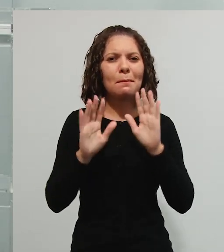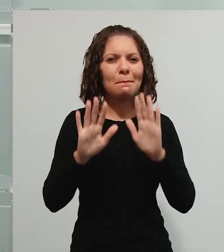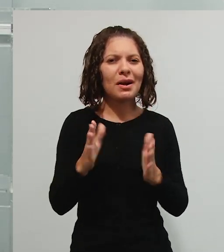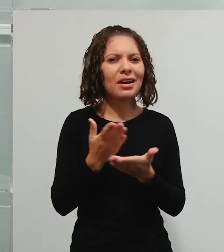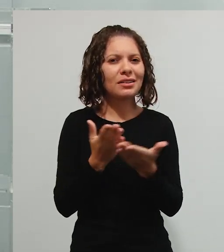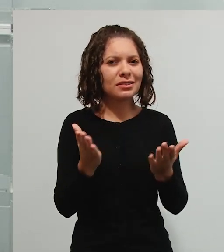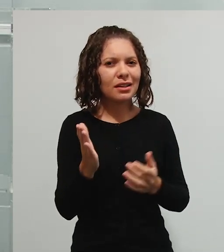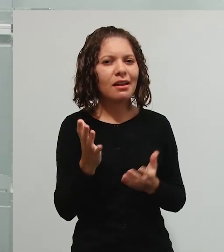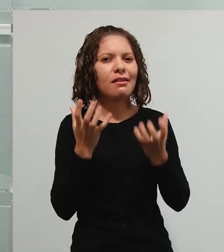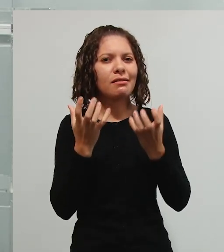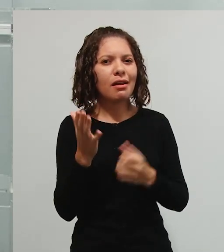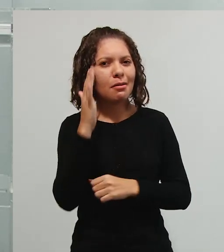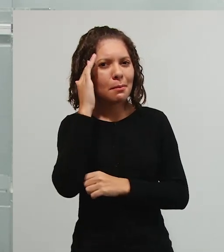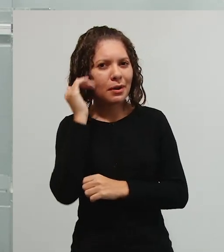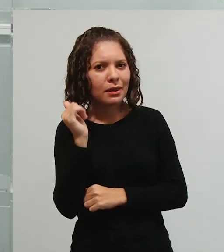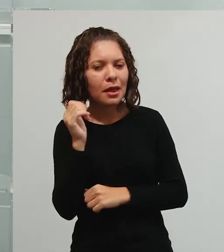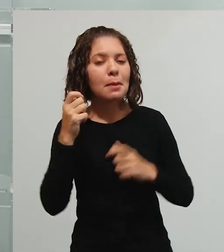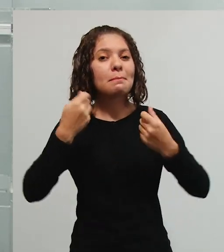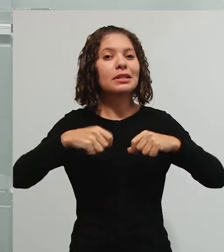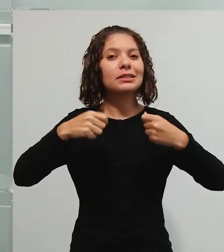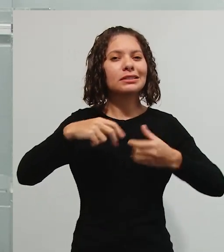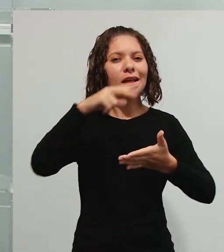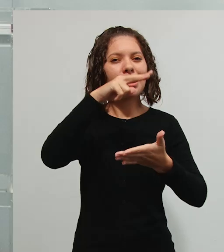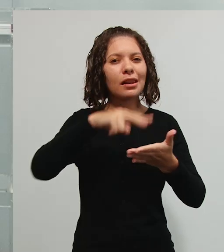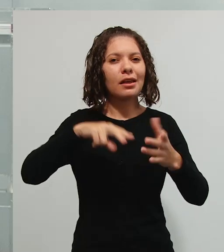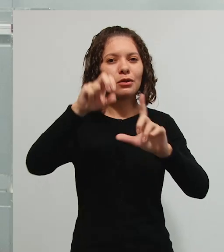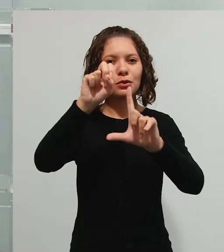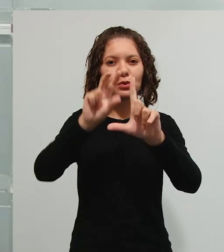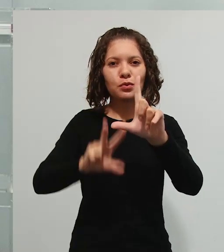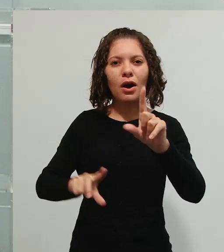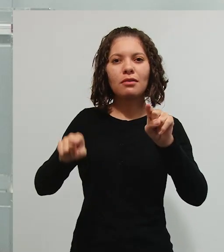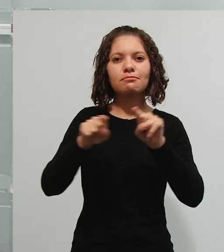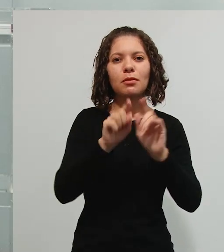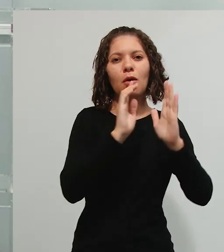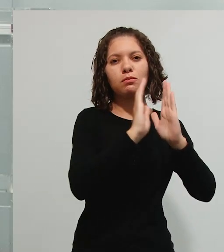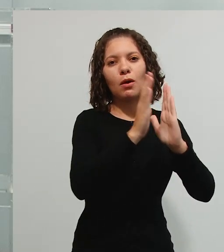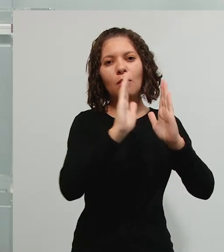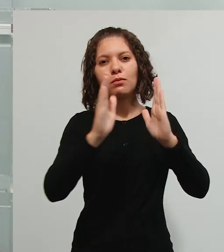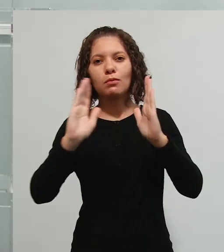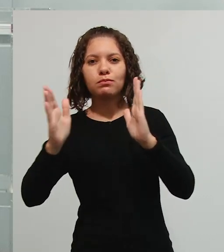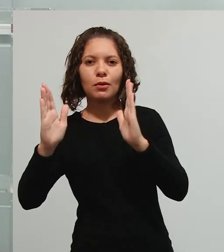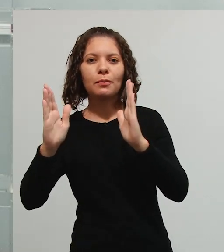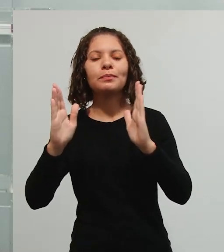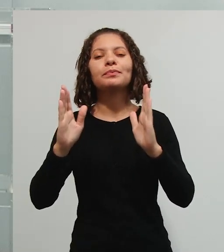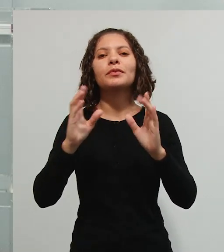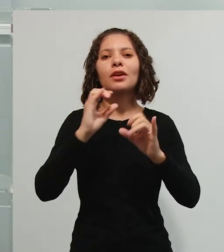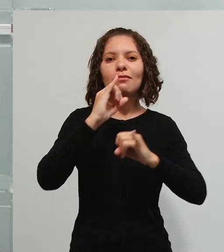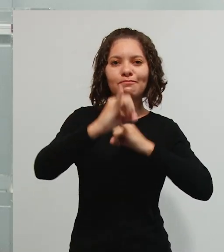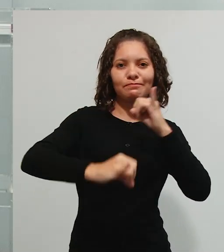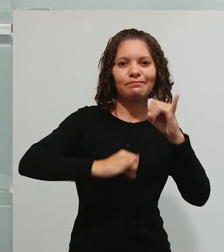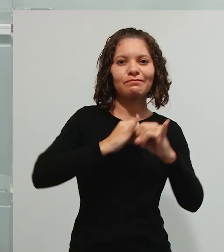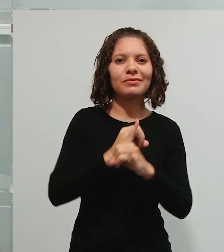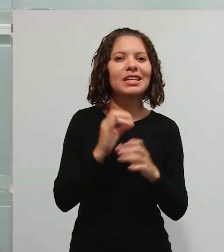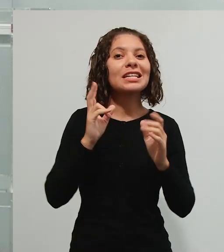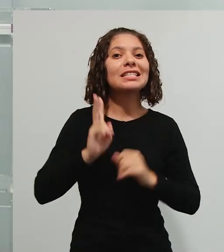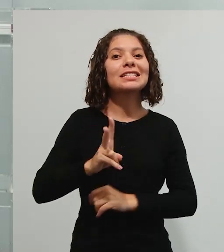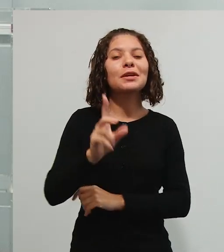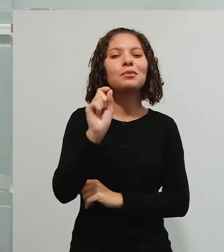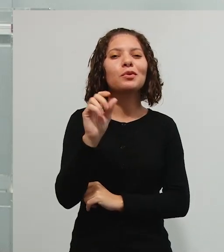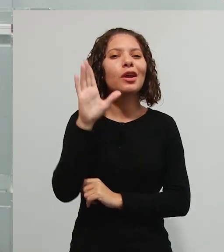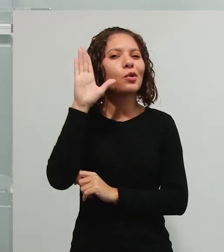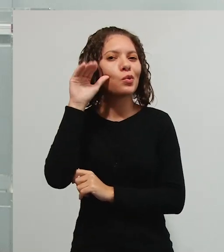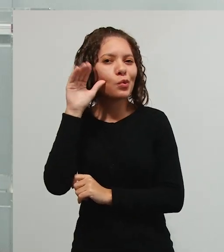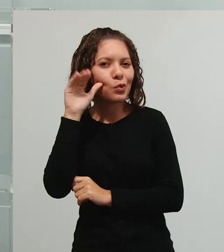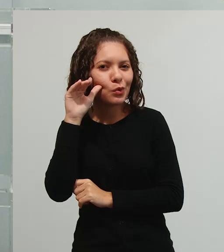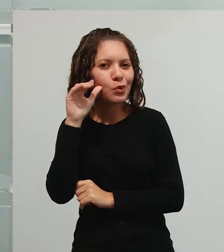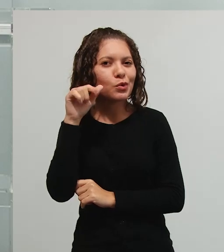tem que ler o material que está disponível no ambiente, os livros que estão na biblioteca virtual. E claro, curiose-se. Aqui a gente trouxe